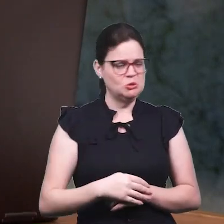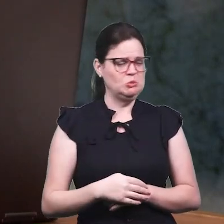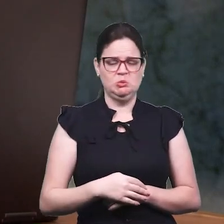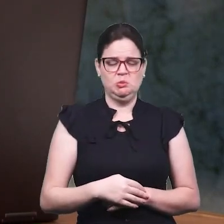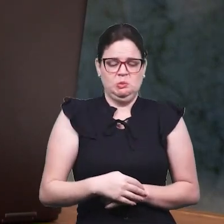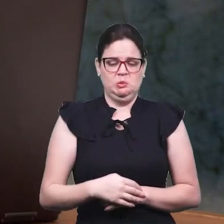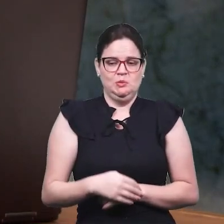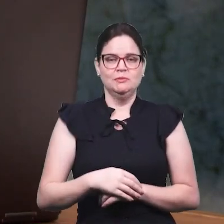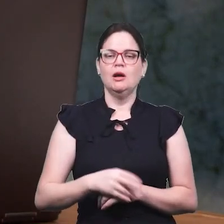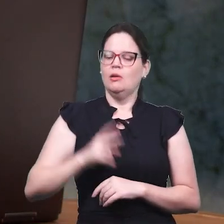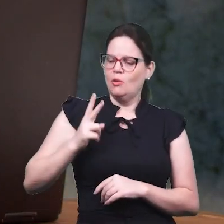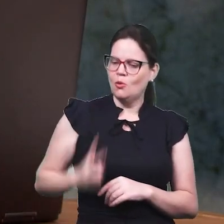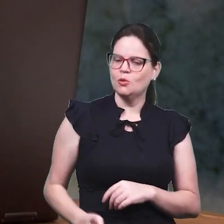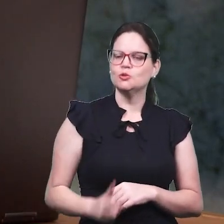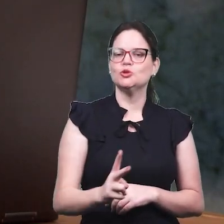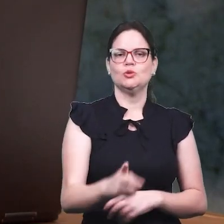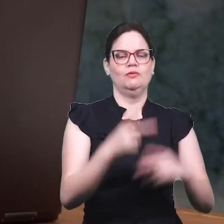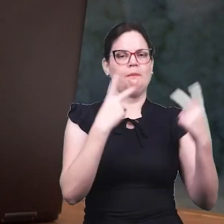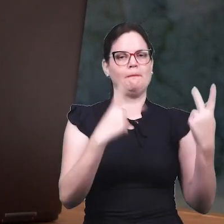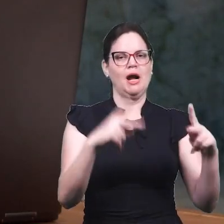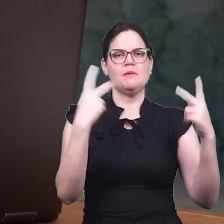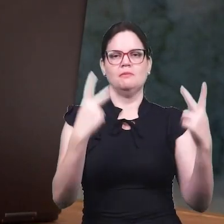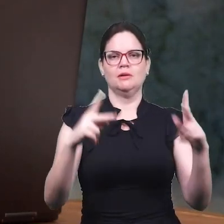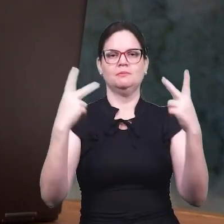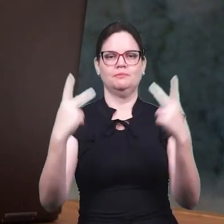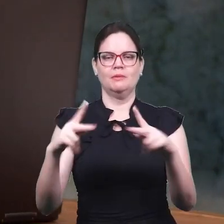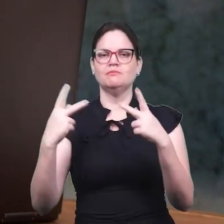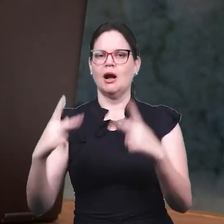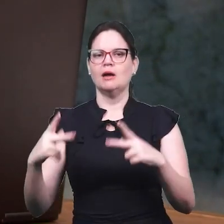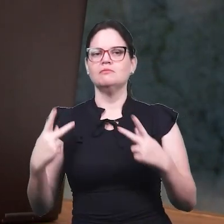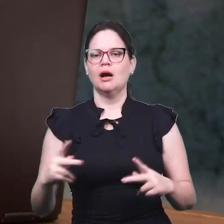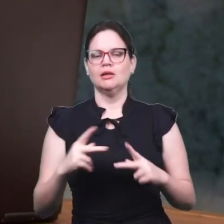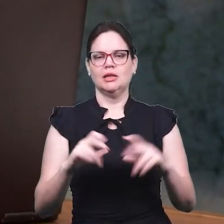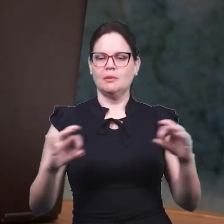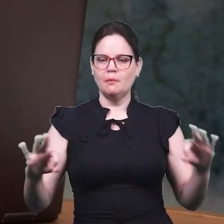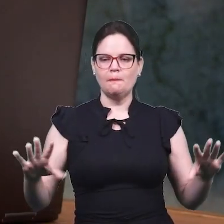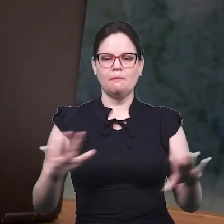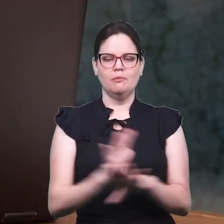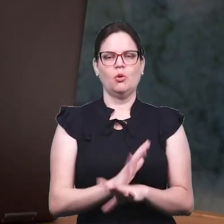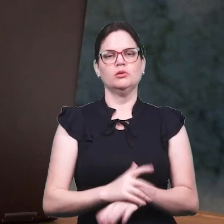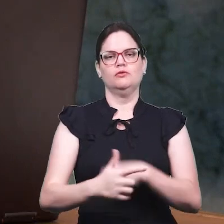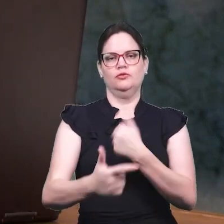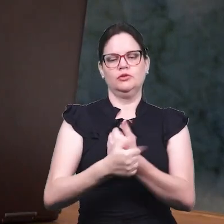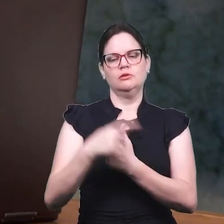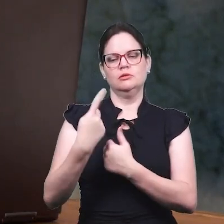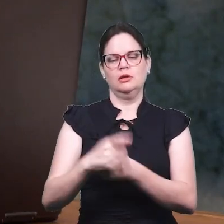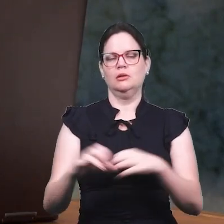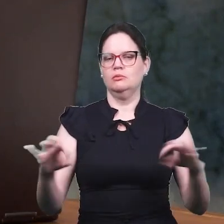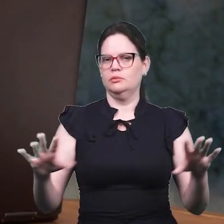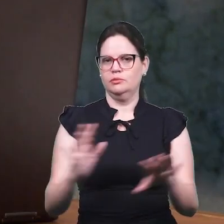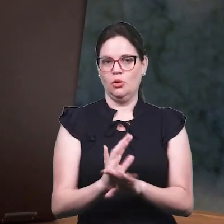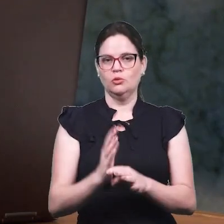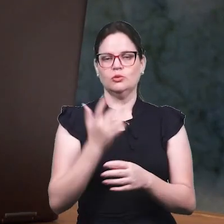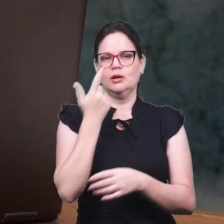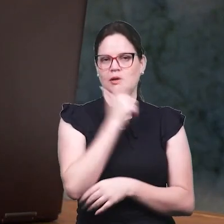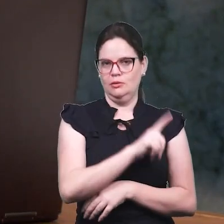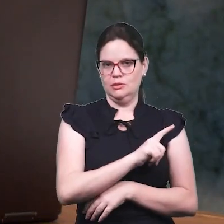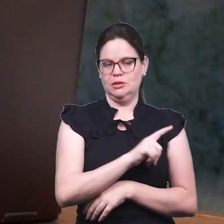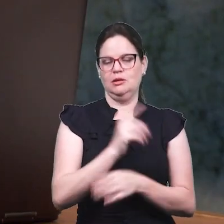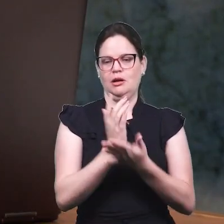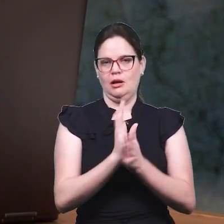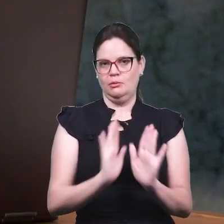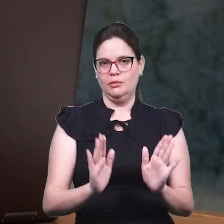de caminhar e chegar até o destino para o qual o Senhor mandou. E vamos lembrar também que